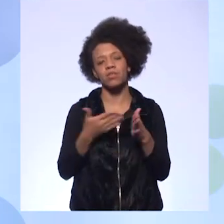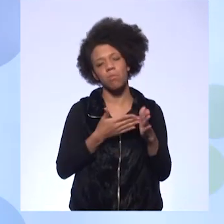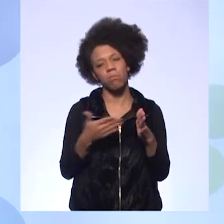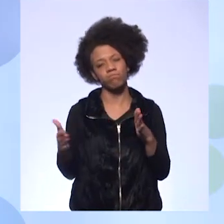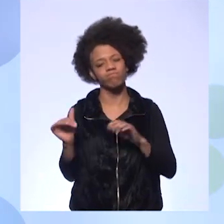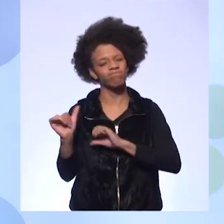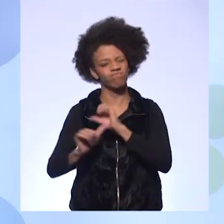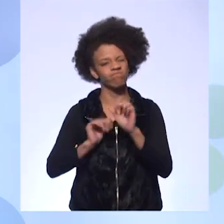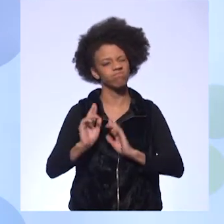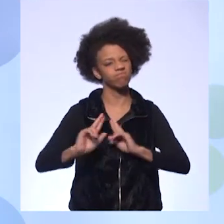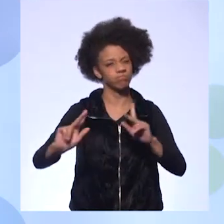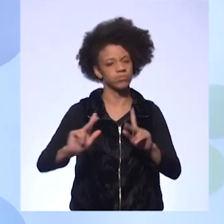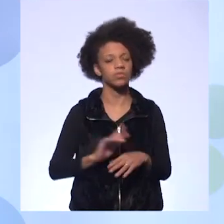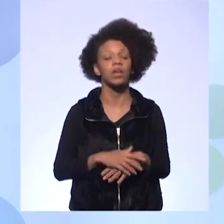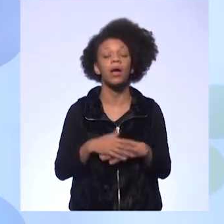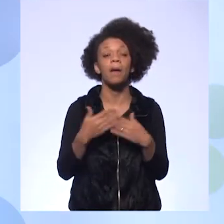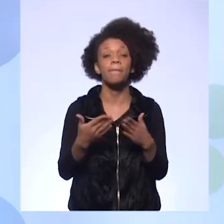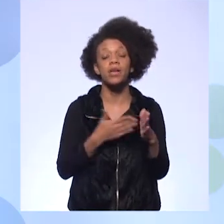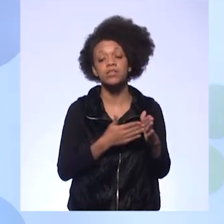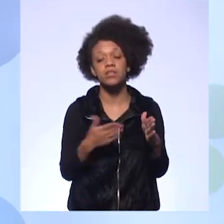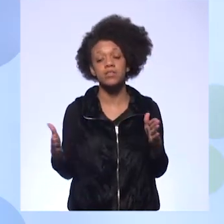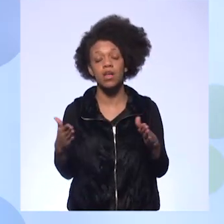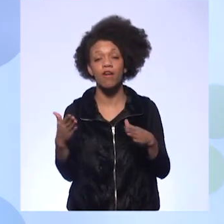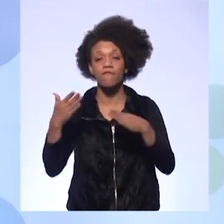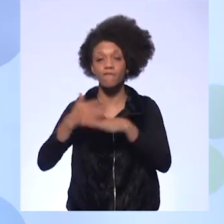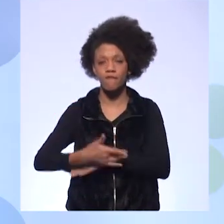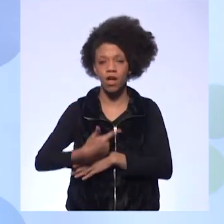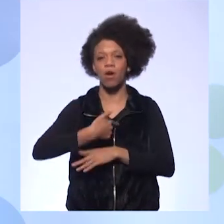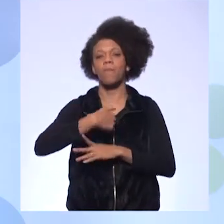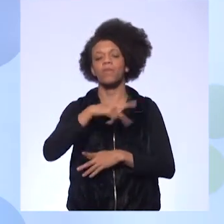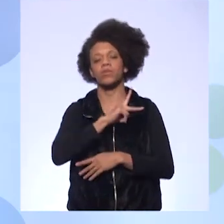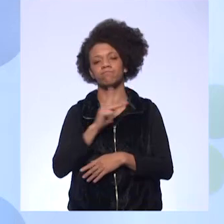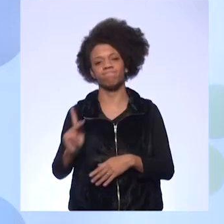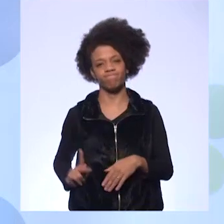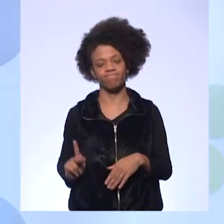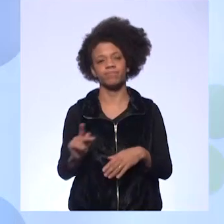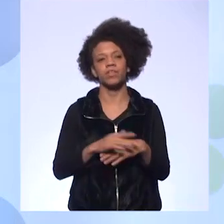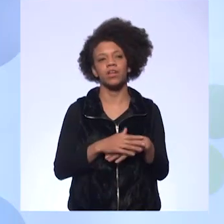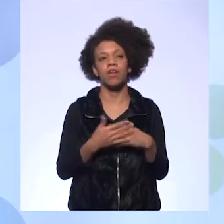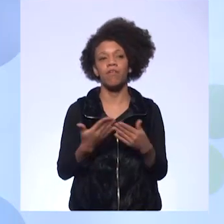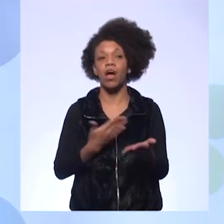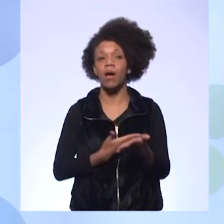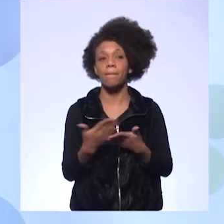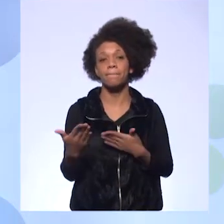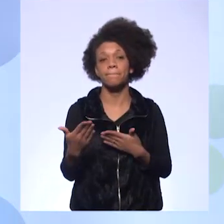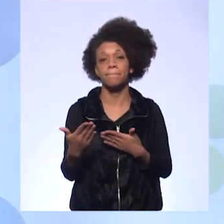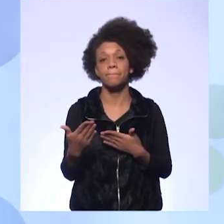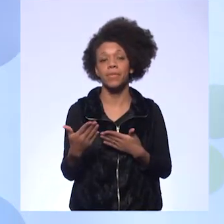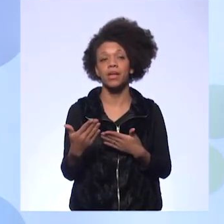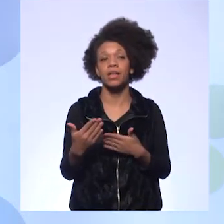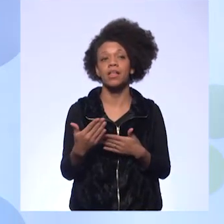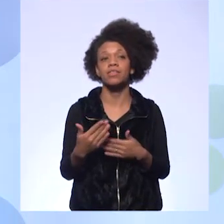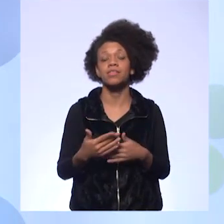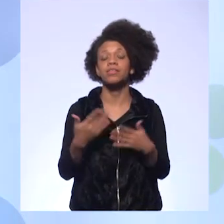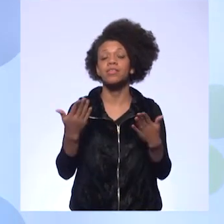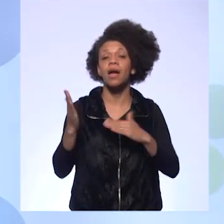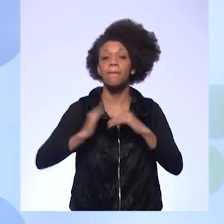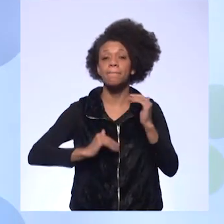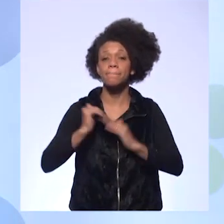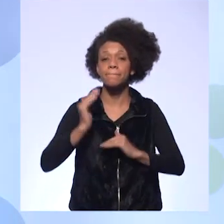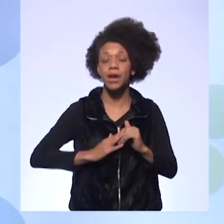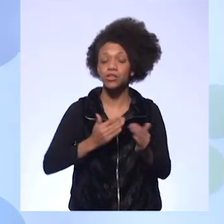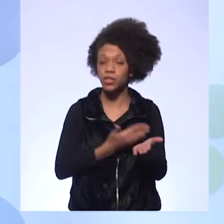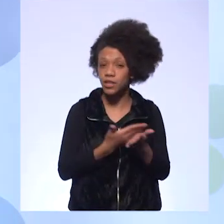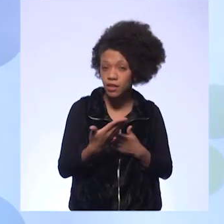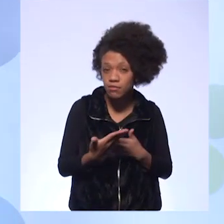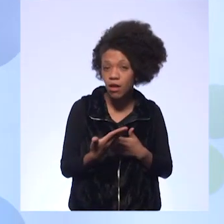na nossa aula de hoje. Esse processo de chegada de Vargas ao poder, a gente já vai começar a trabalhar na nossa problematização